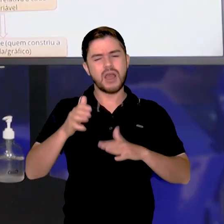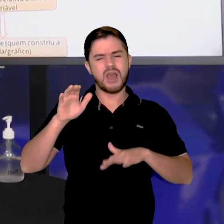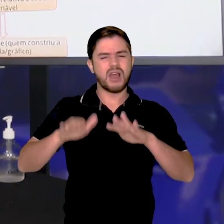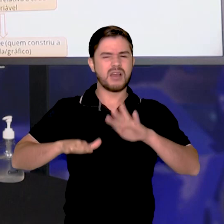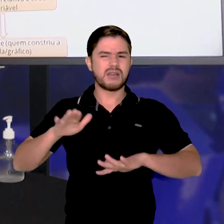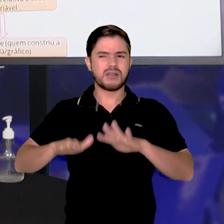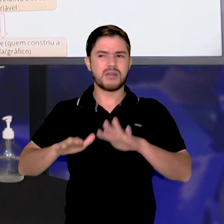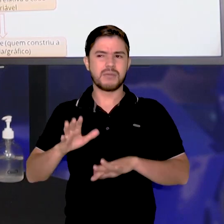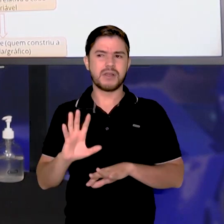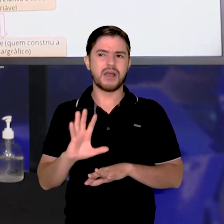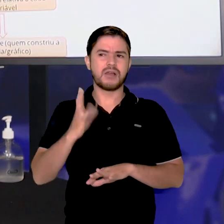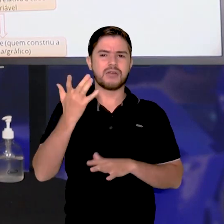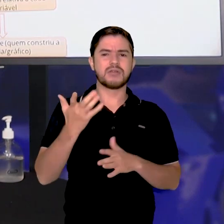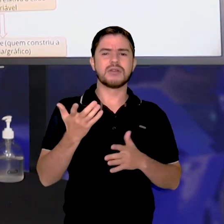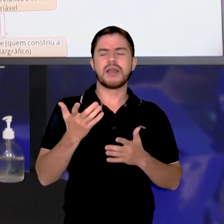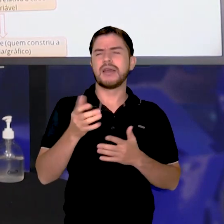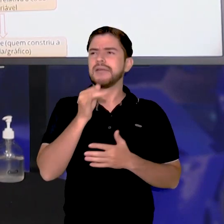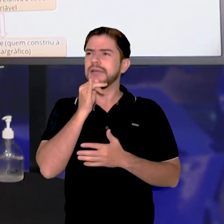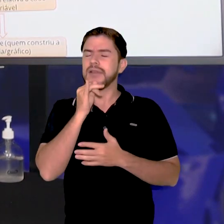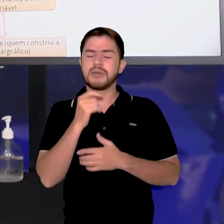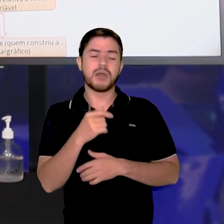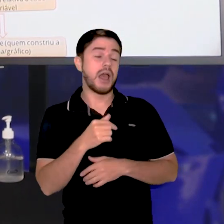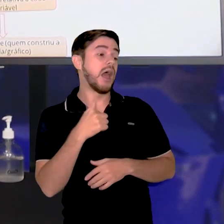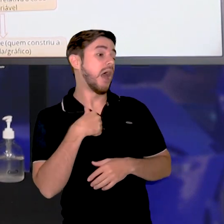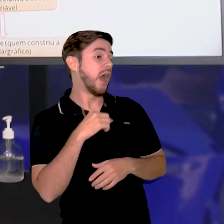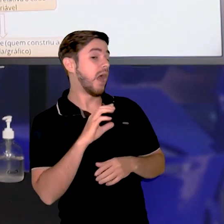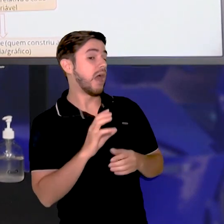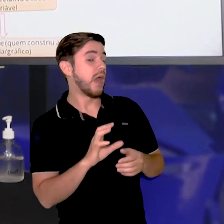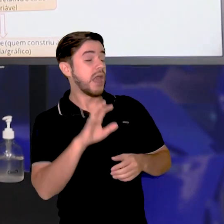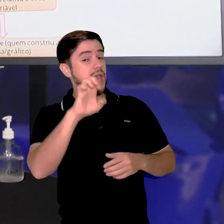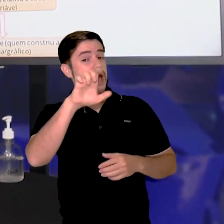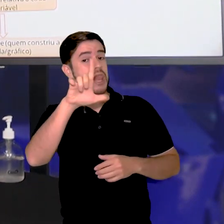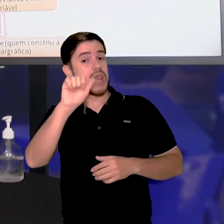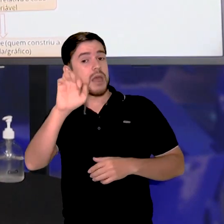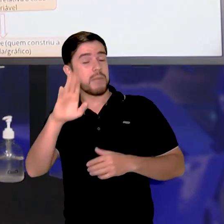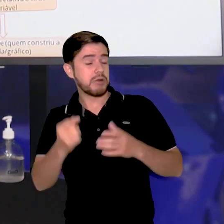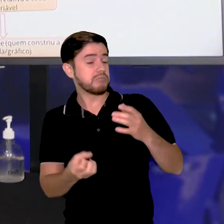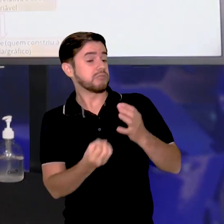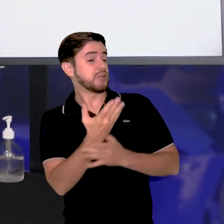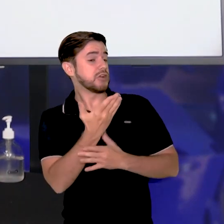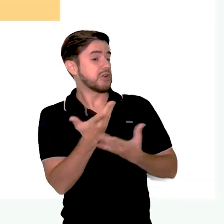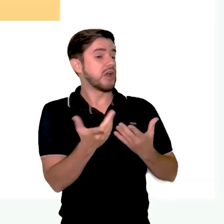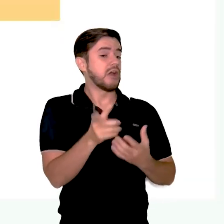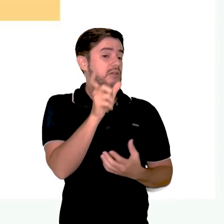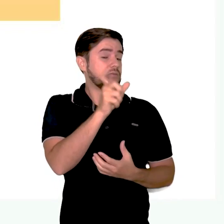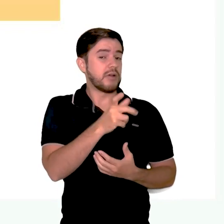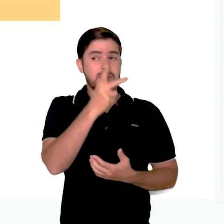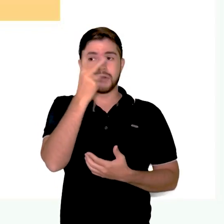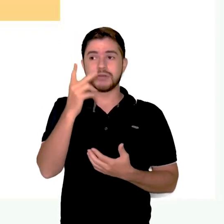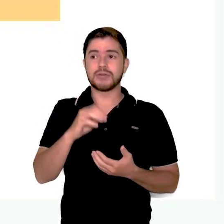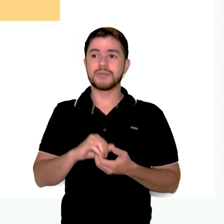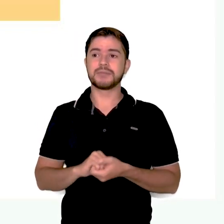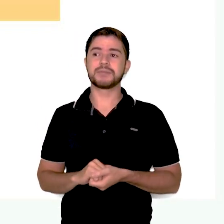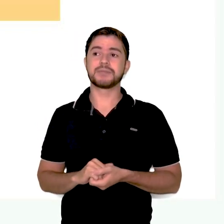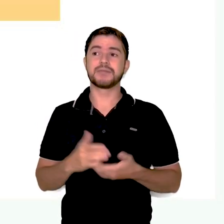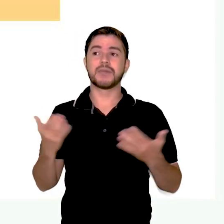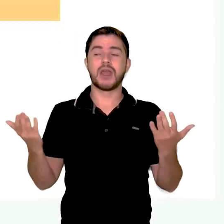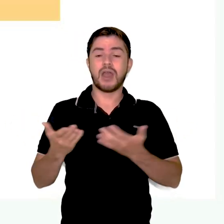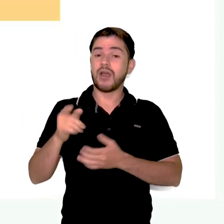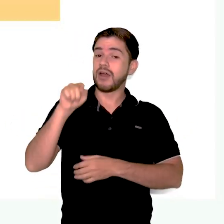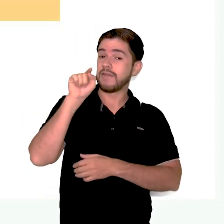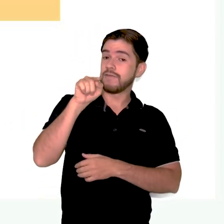a gente utiliza lá elaborado pelo autor da pesquisa, elaborado pelo autor, tá ok? Então, pessoal, ó, agora é com